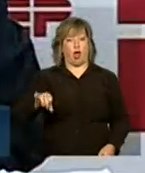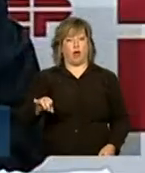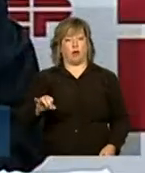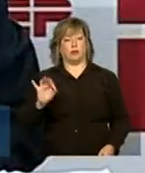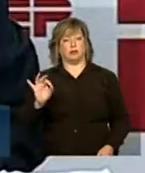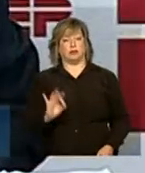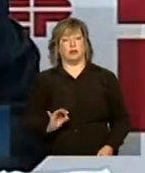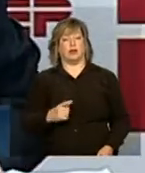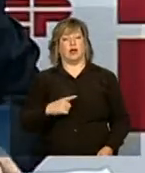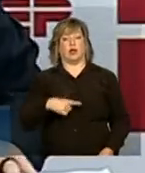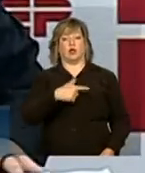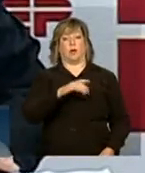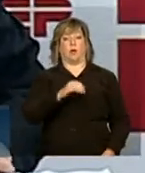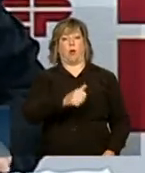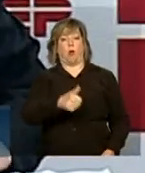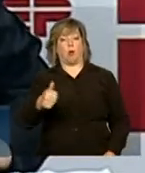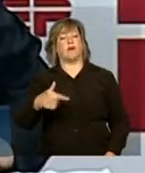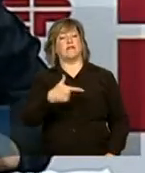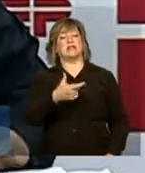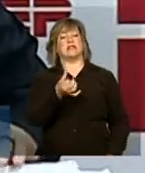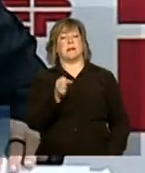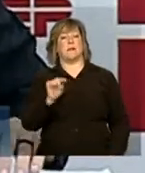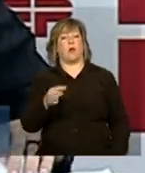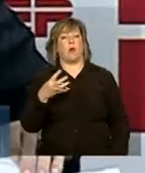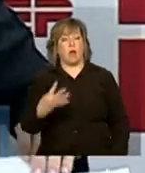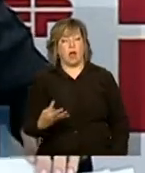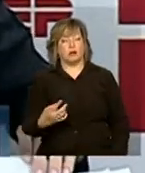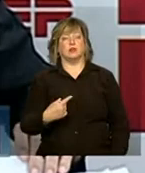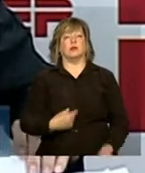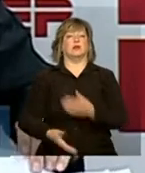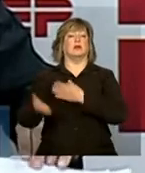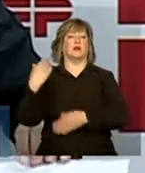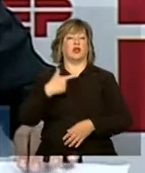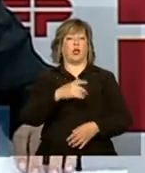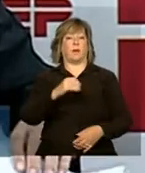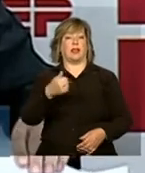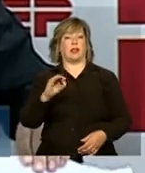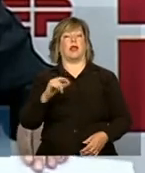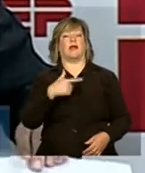27,9%. No 2011 foi 26,4%. 2010 foi